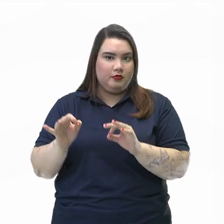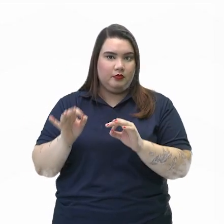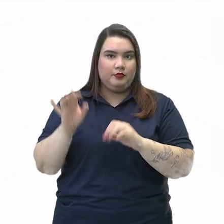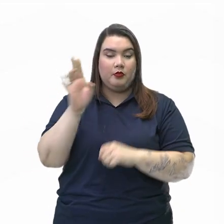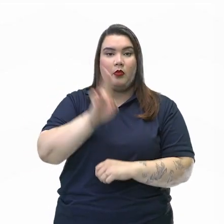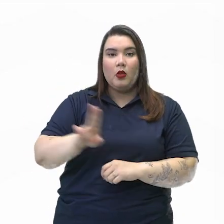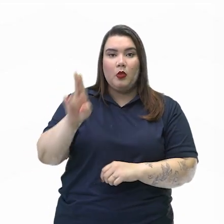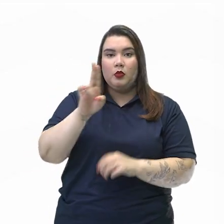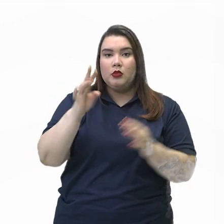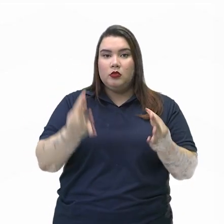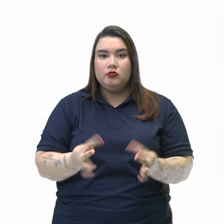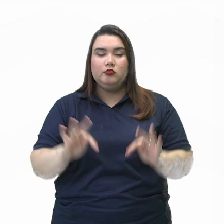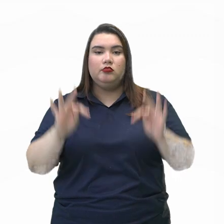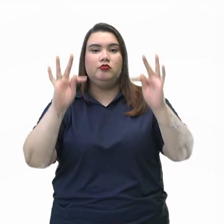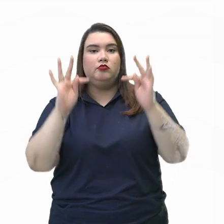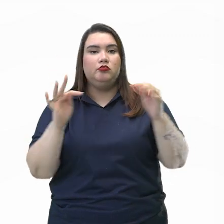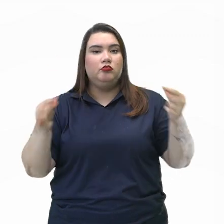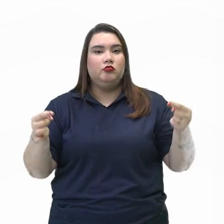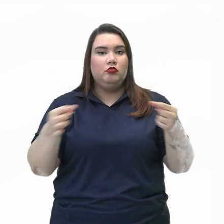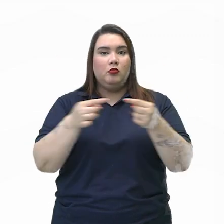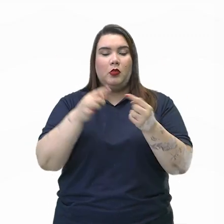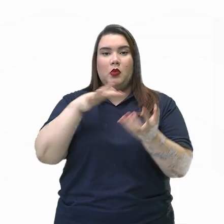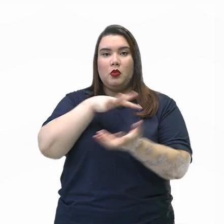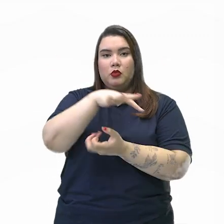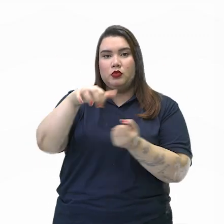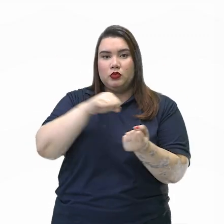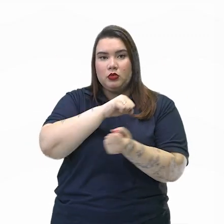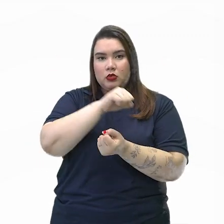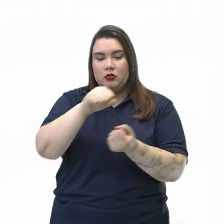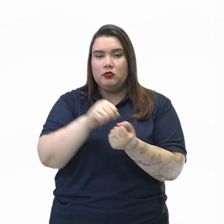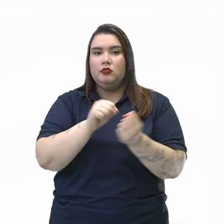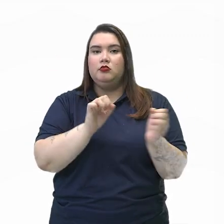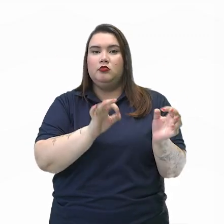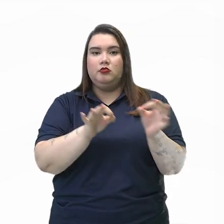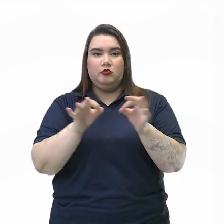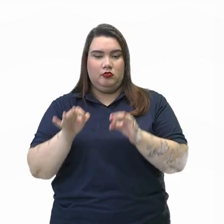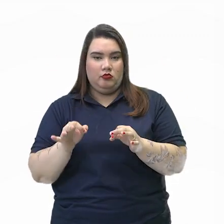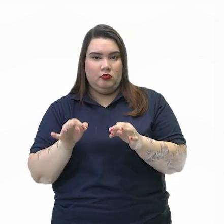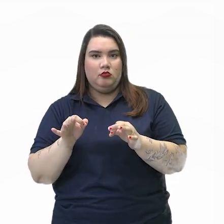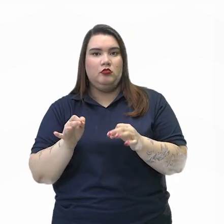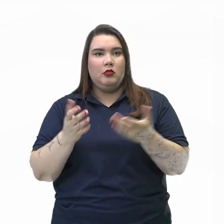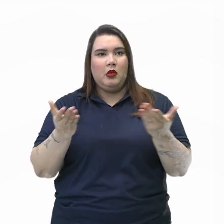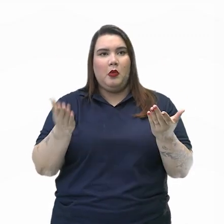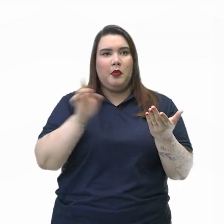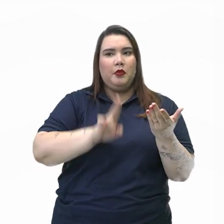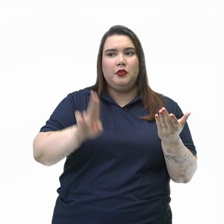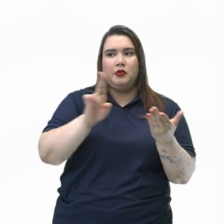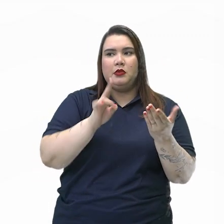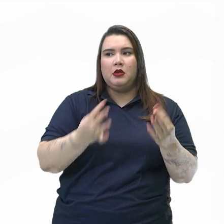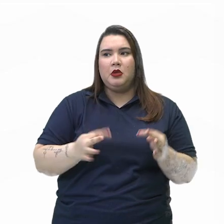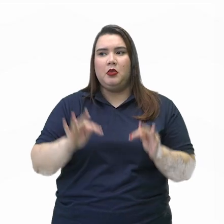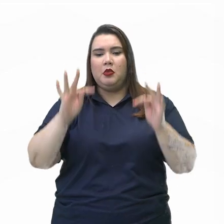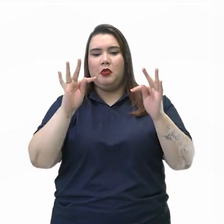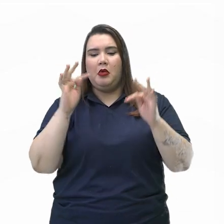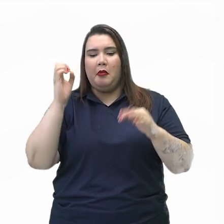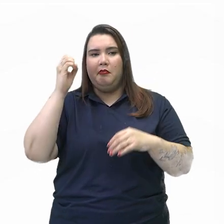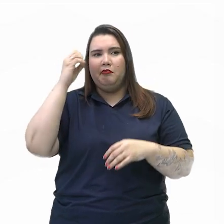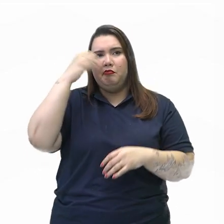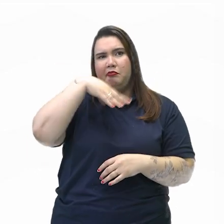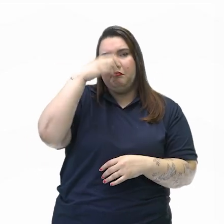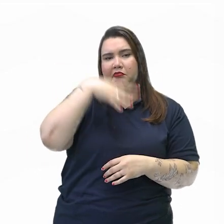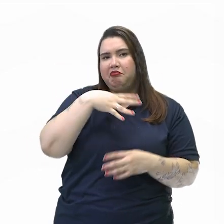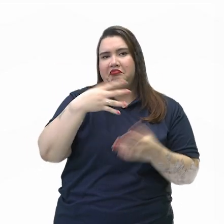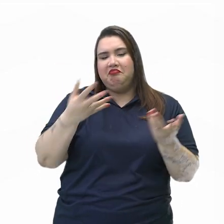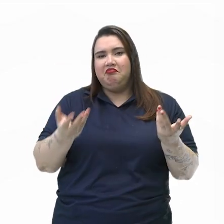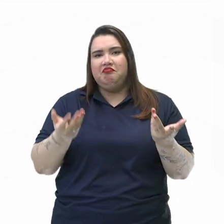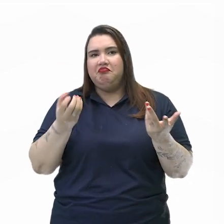Usar tecnologias de forma sustentável, né? Não tecnologias que podem acabar com o tempo, que são finitas,